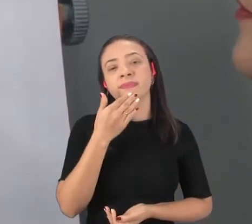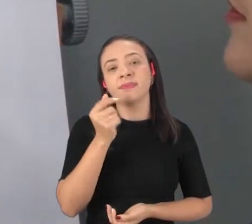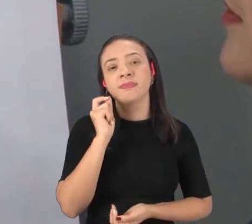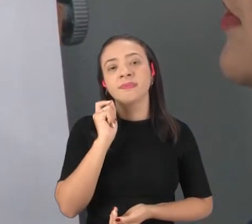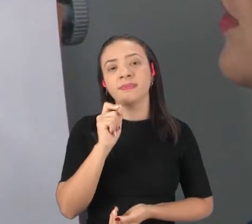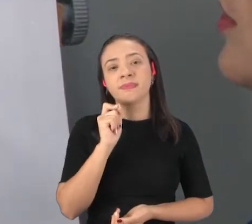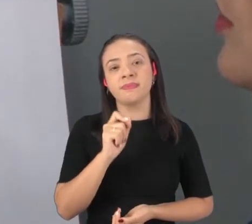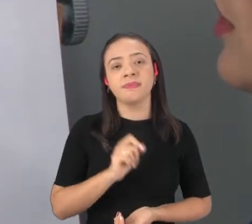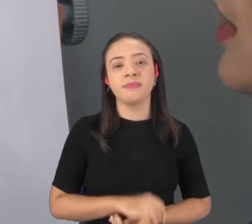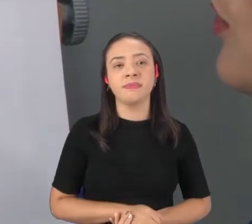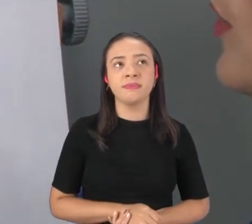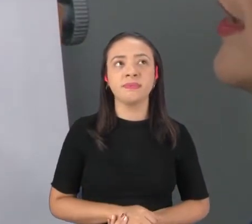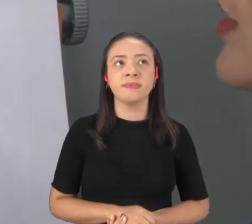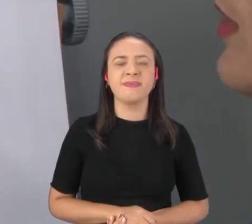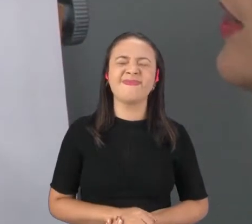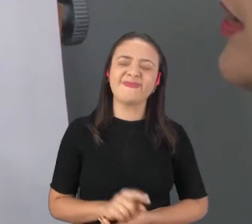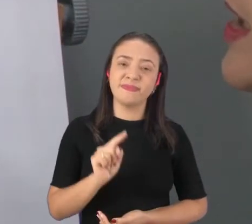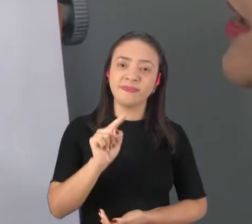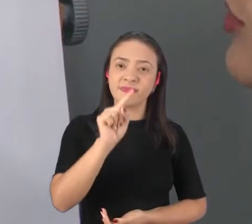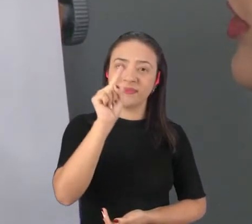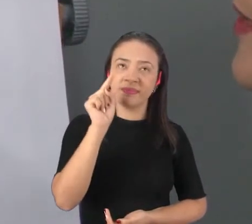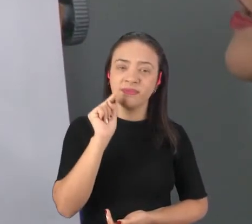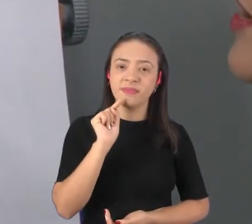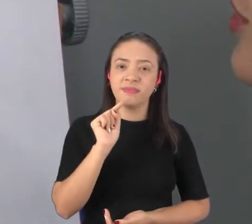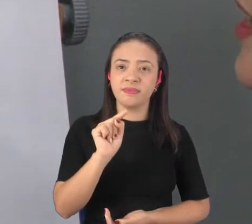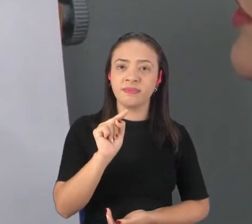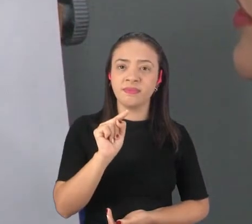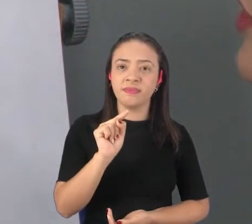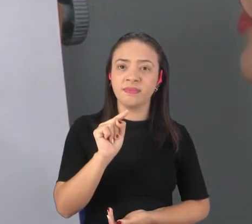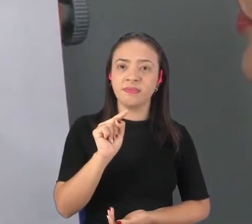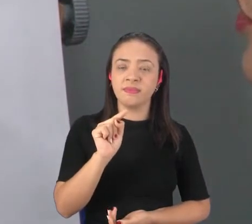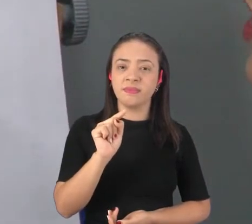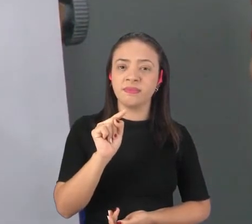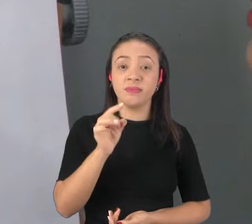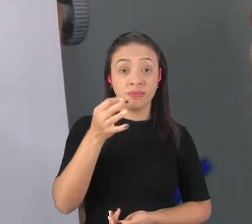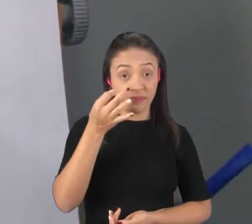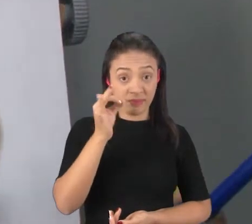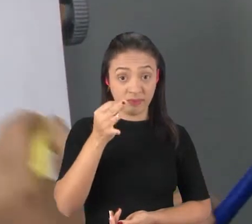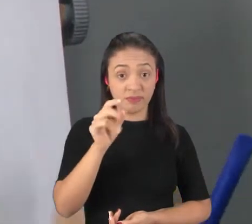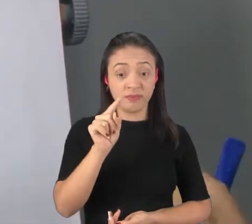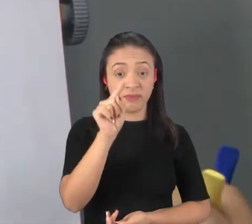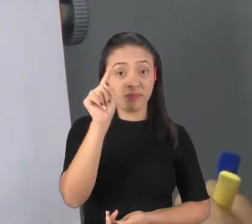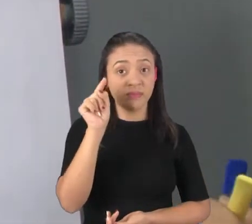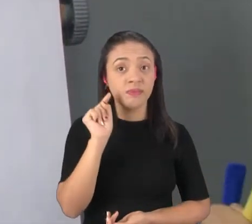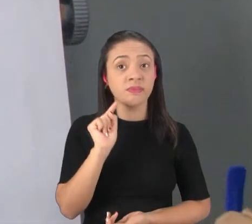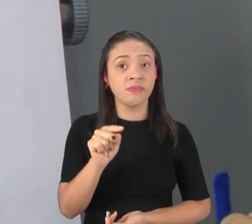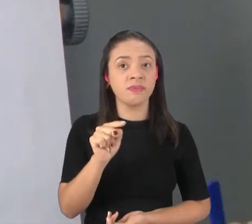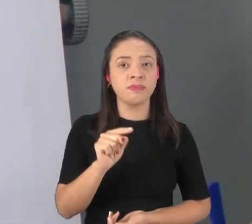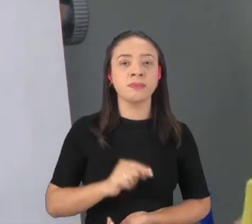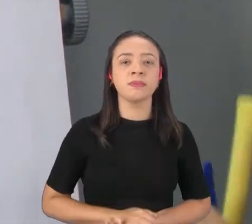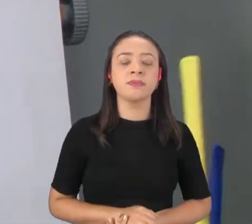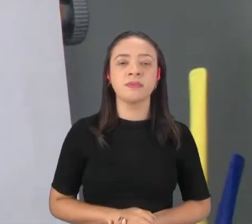qual? O adequado, aliás, não é o mais adequado. O correto é o ponto de